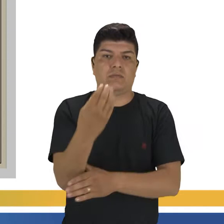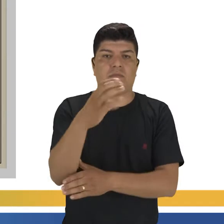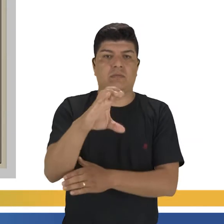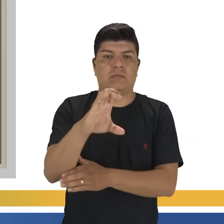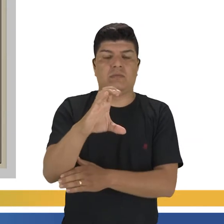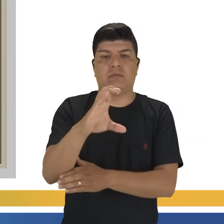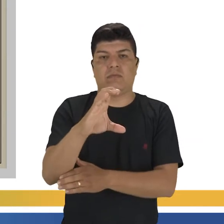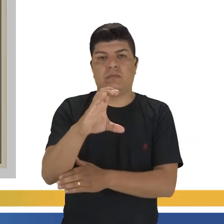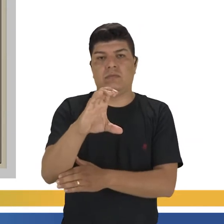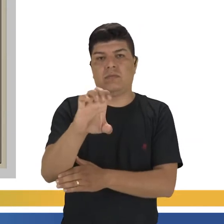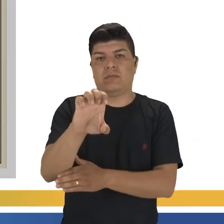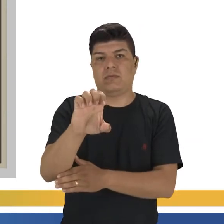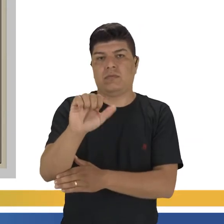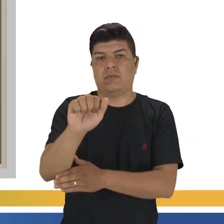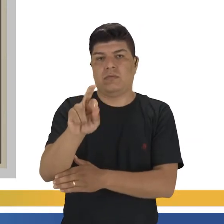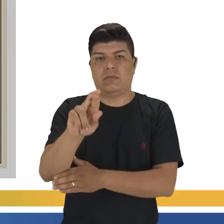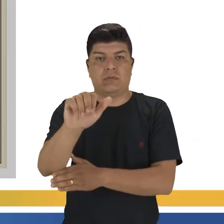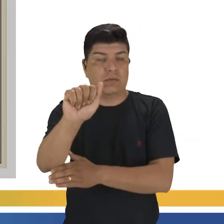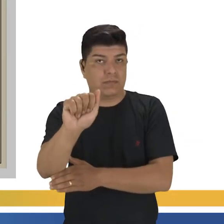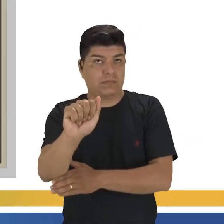foi uma